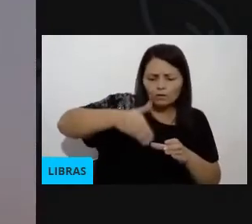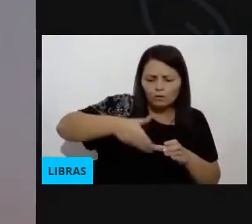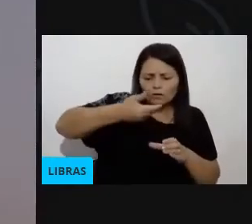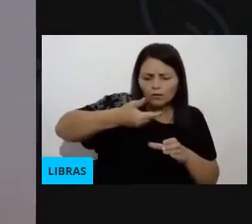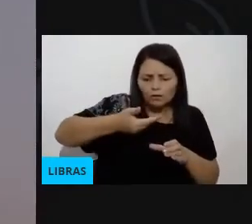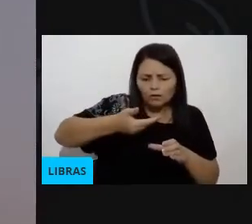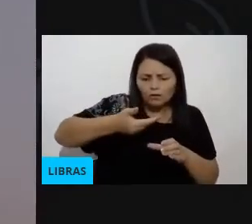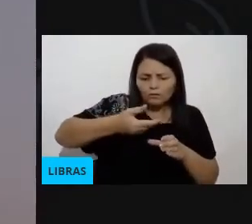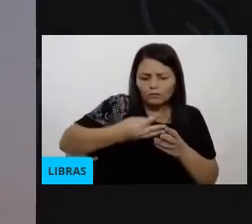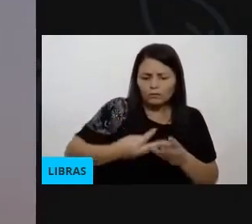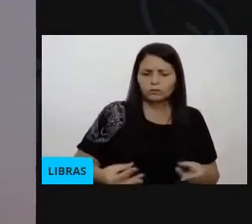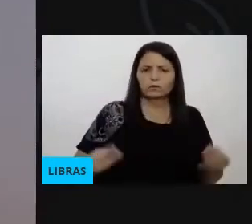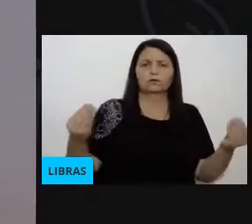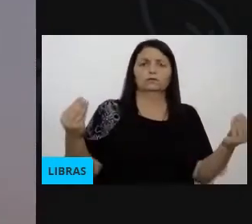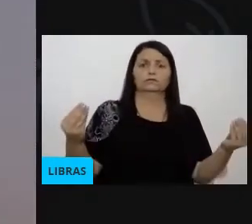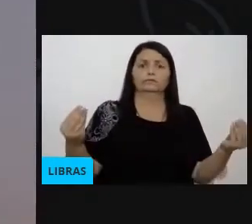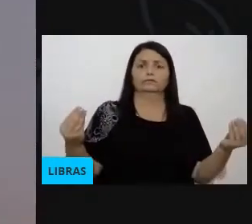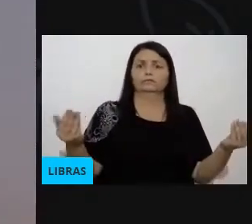de ser dada.